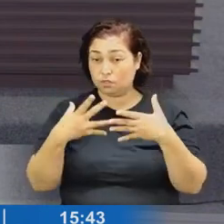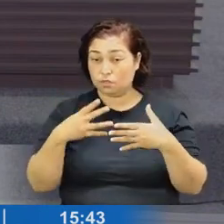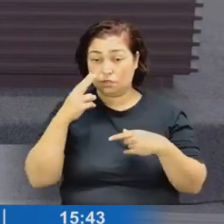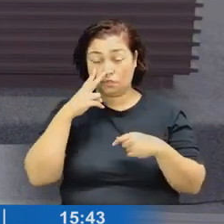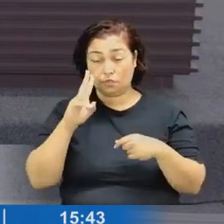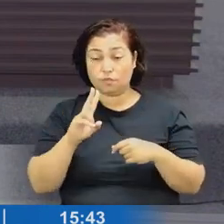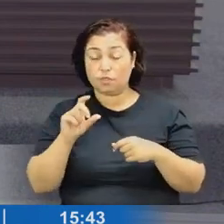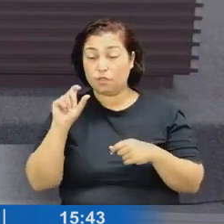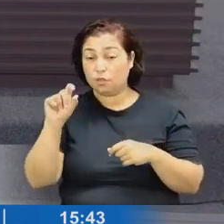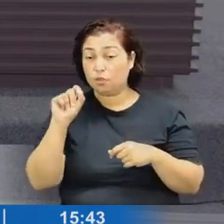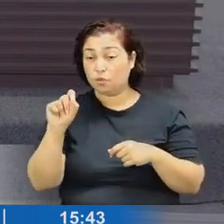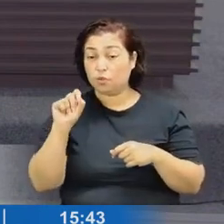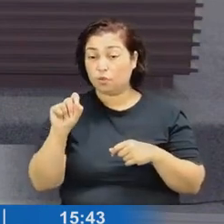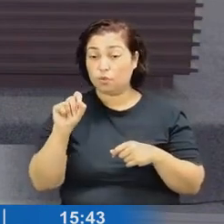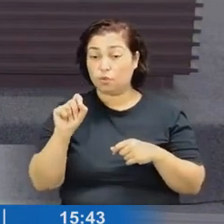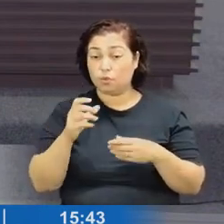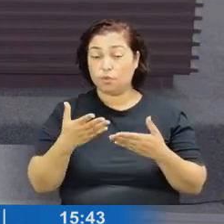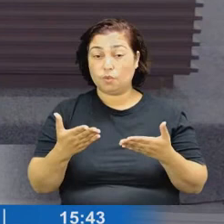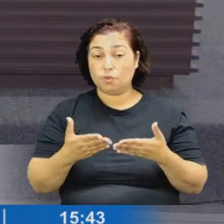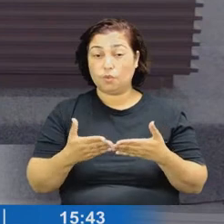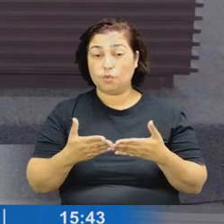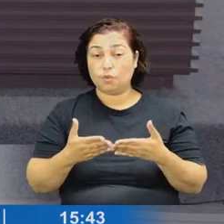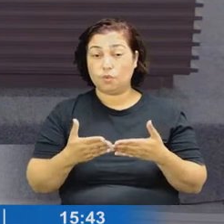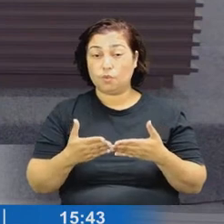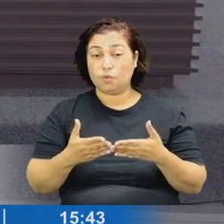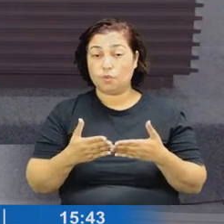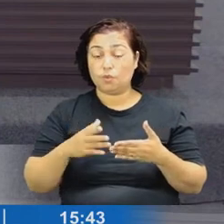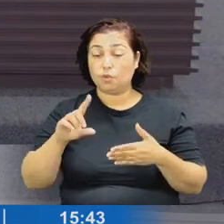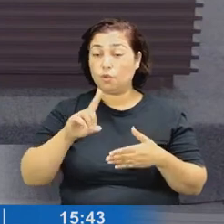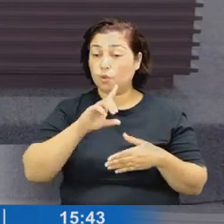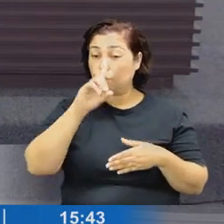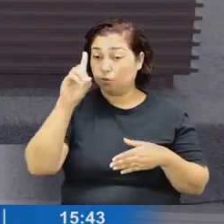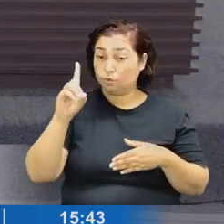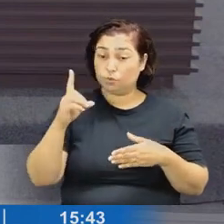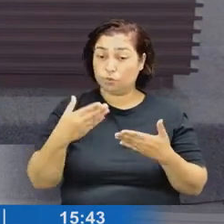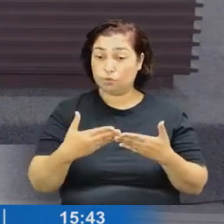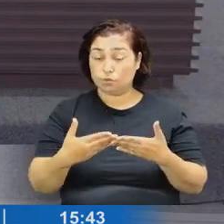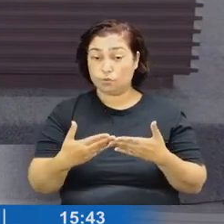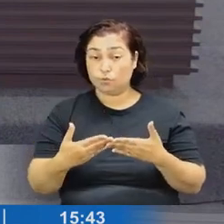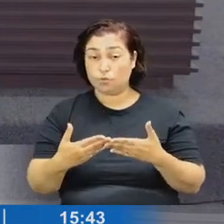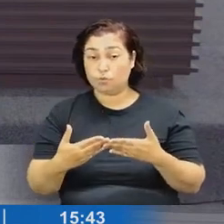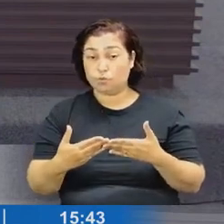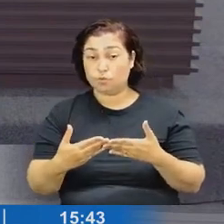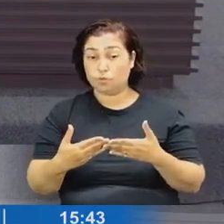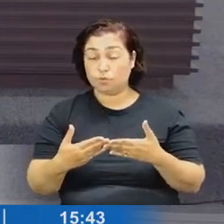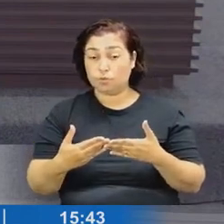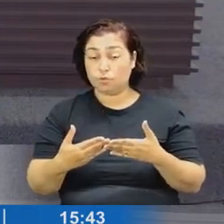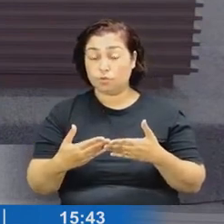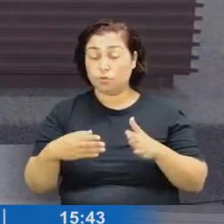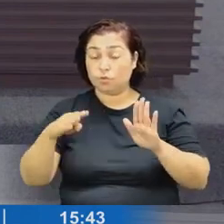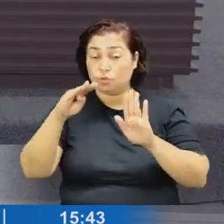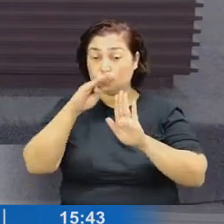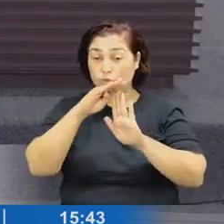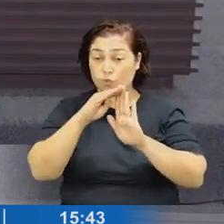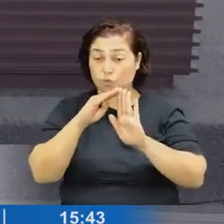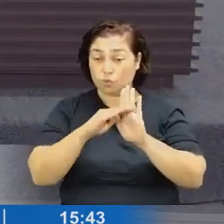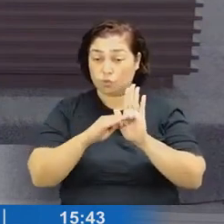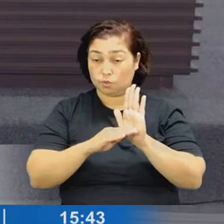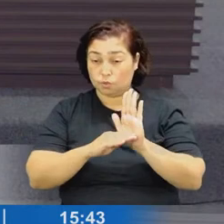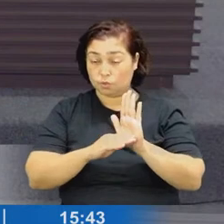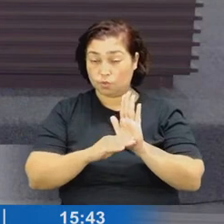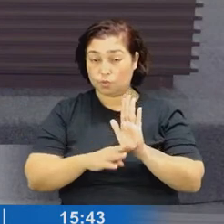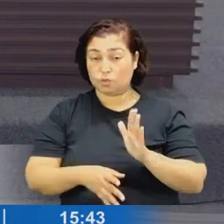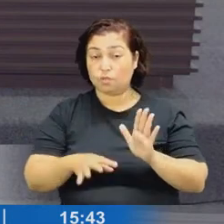Exatamente é tipo passar um dia ali que aí você bota dentro de um roteiro porque o texto né